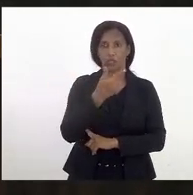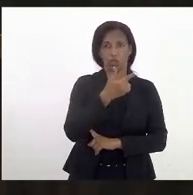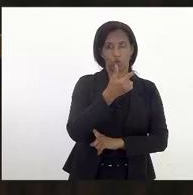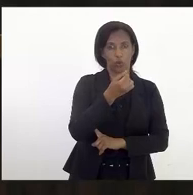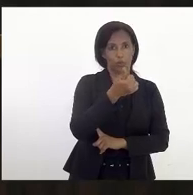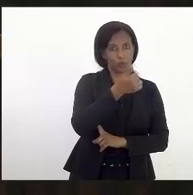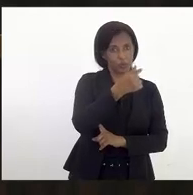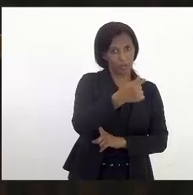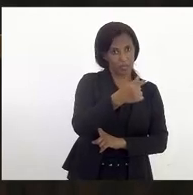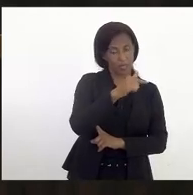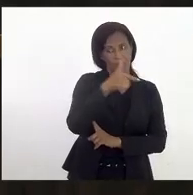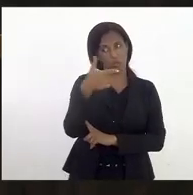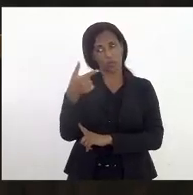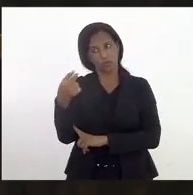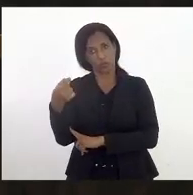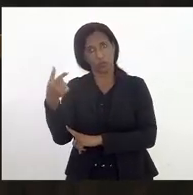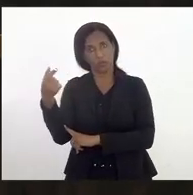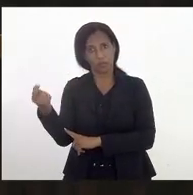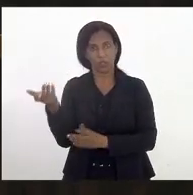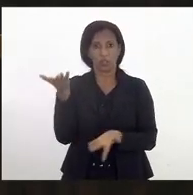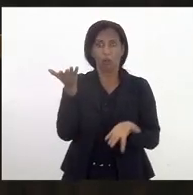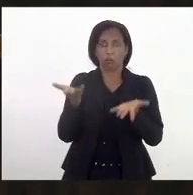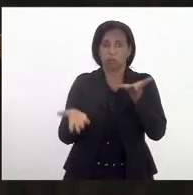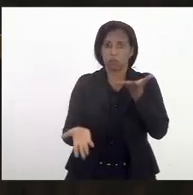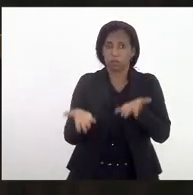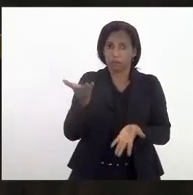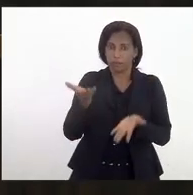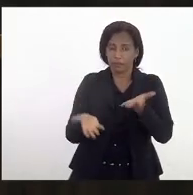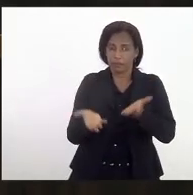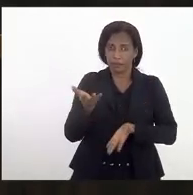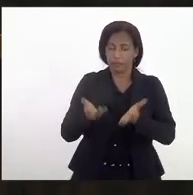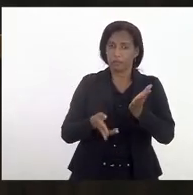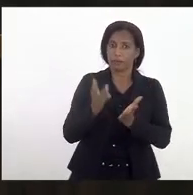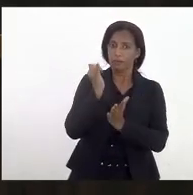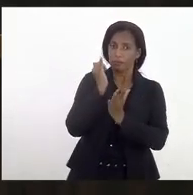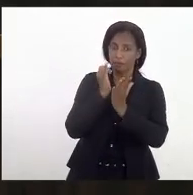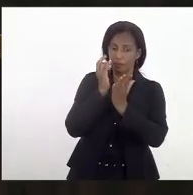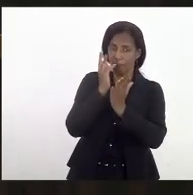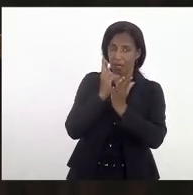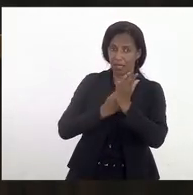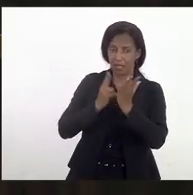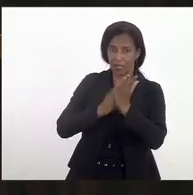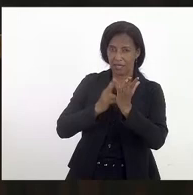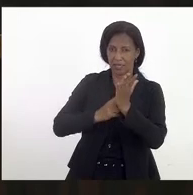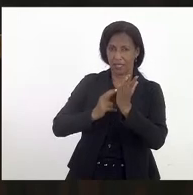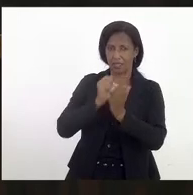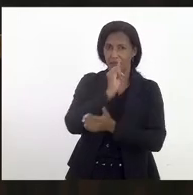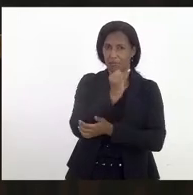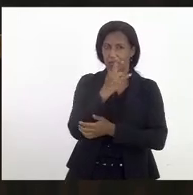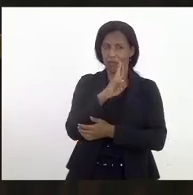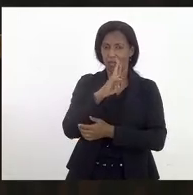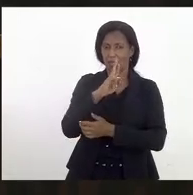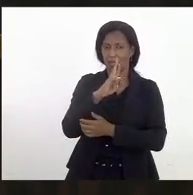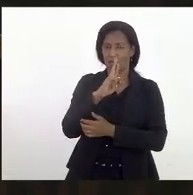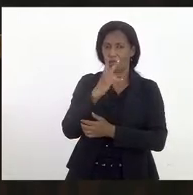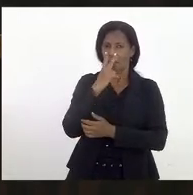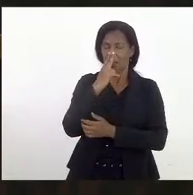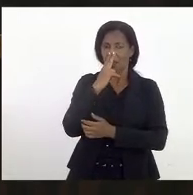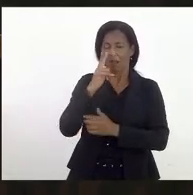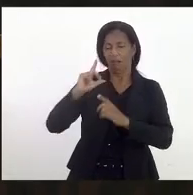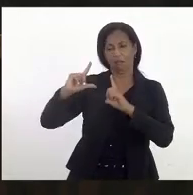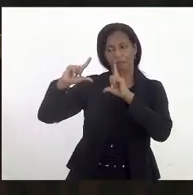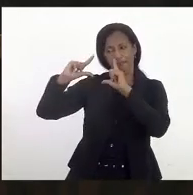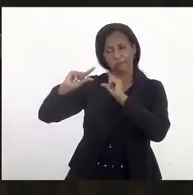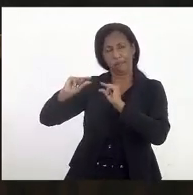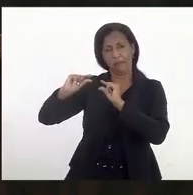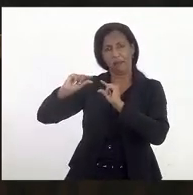21 números estamos balanço a receita cresceu quase Vinte por cento vai crescer mais esse ano